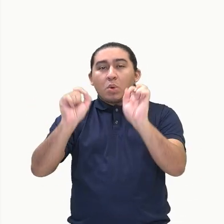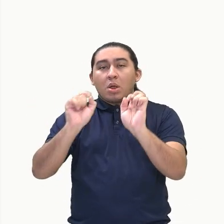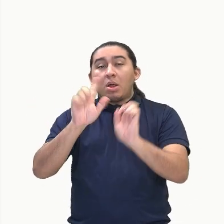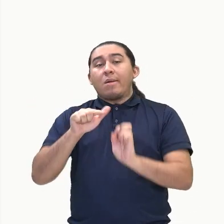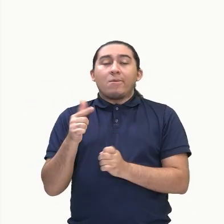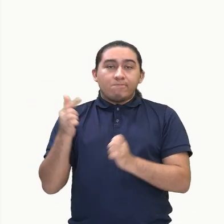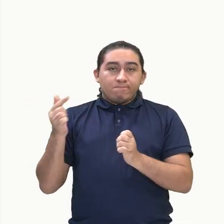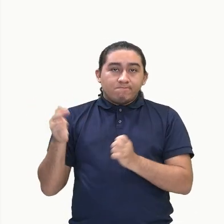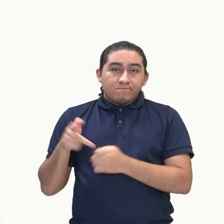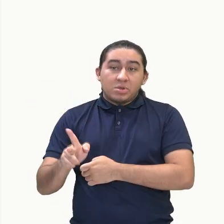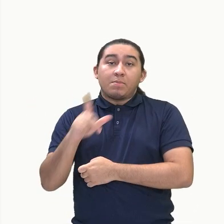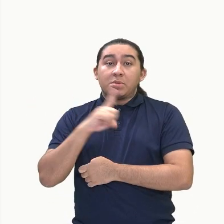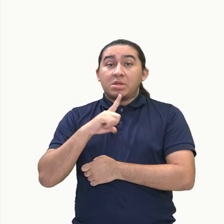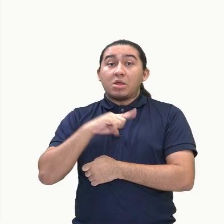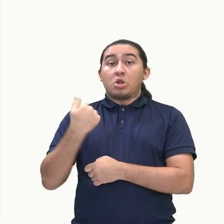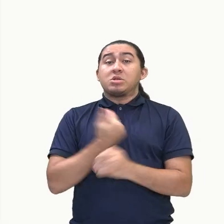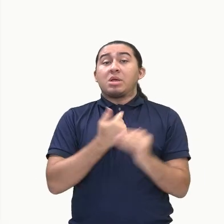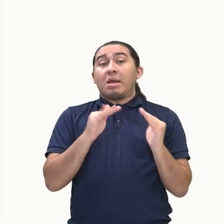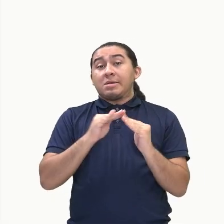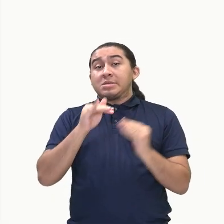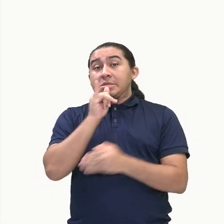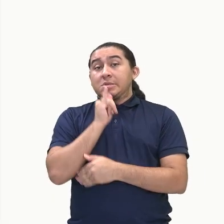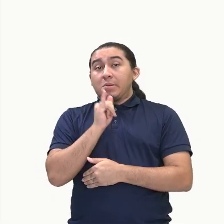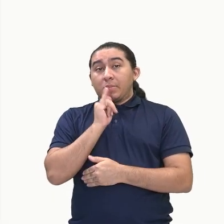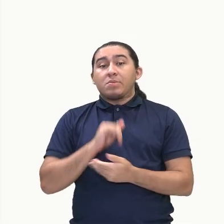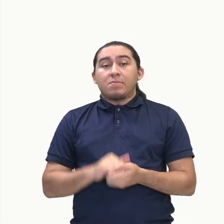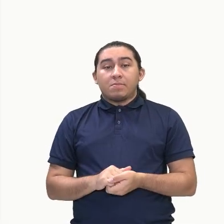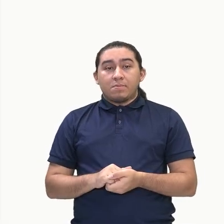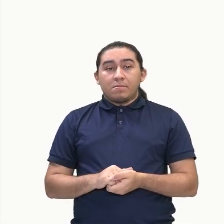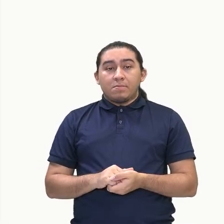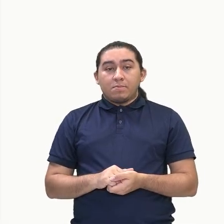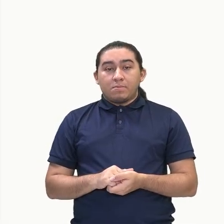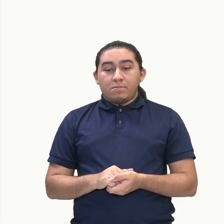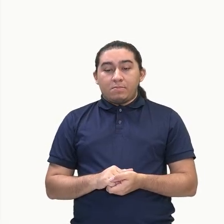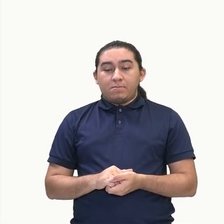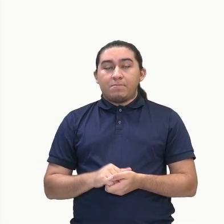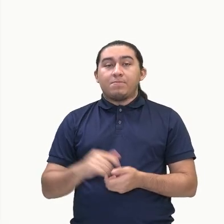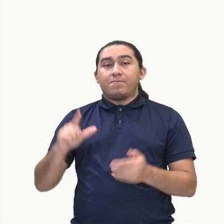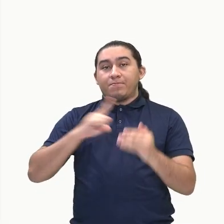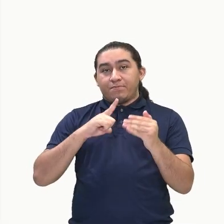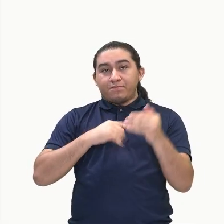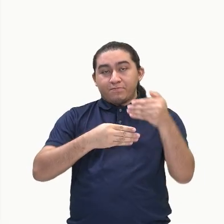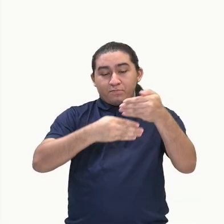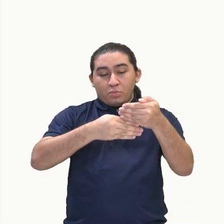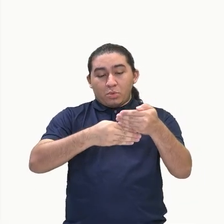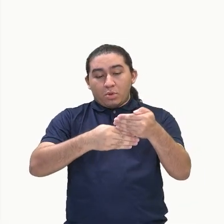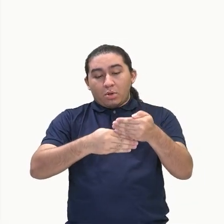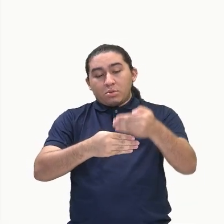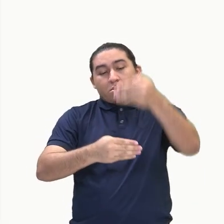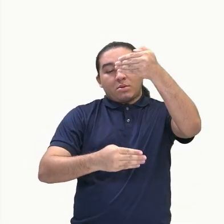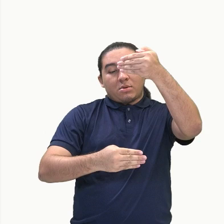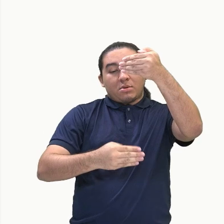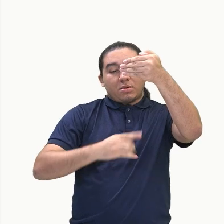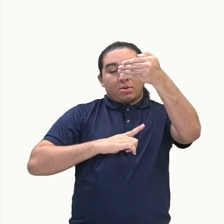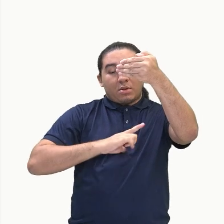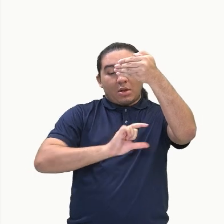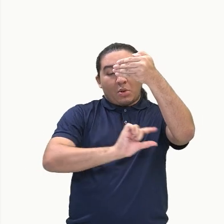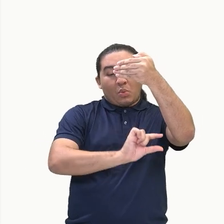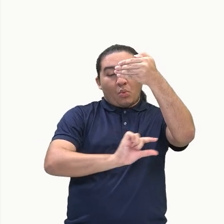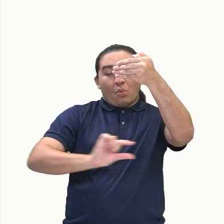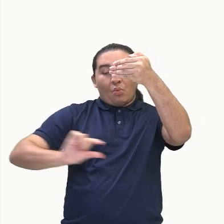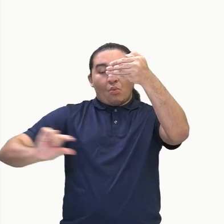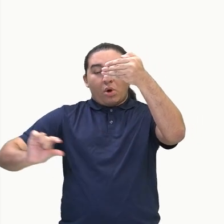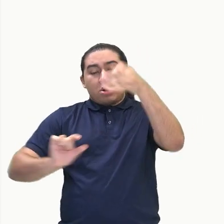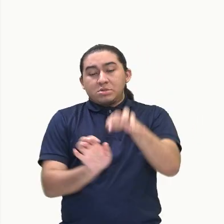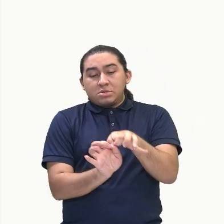bem presente na nossa casa, que é o rodapé. Então, é como se eu quisesse determinar o